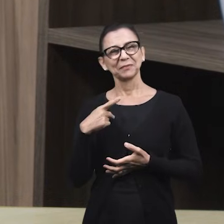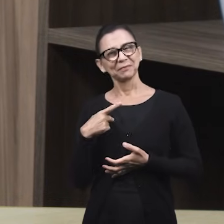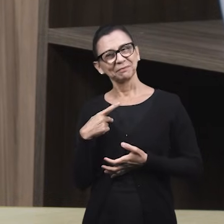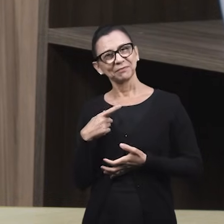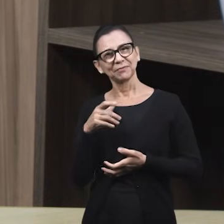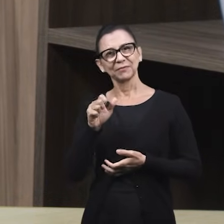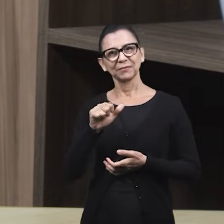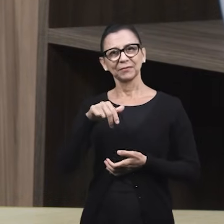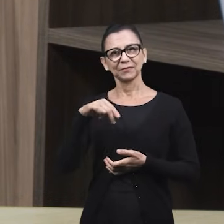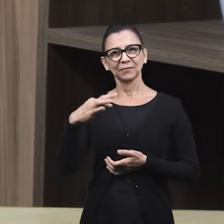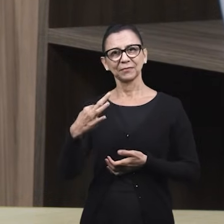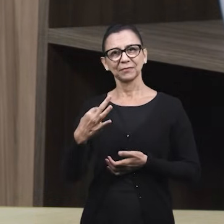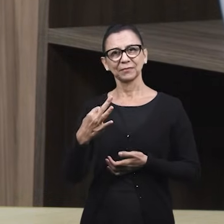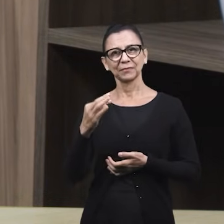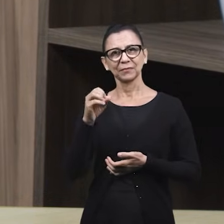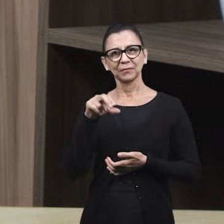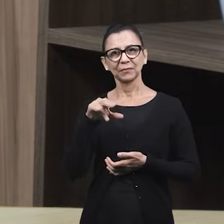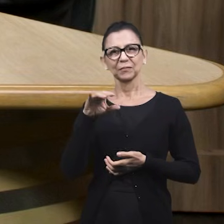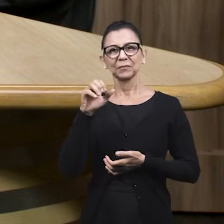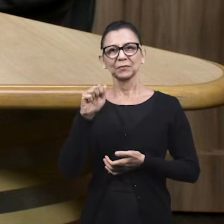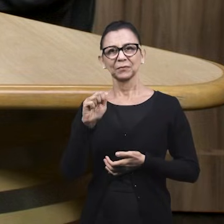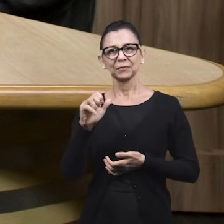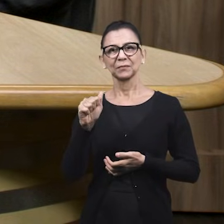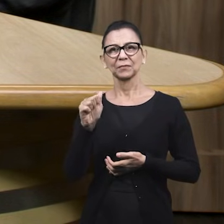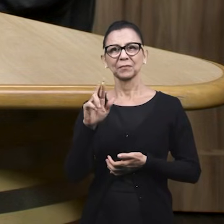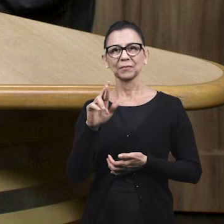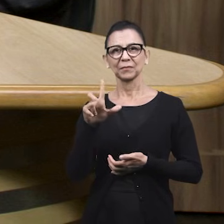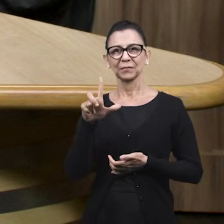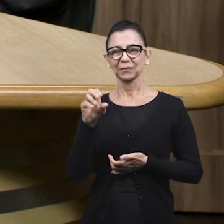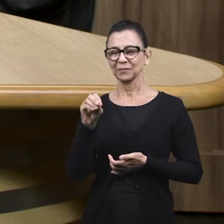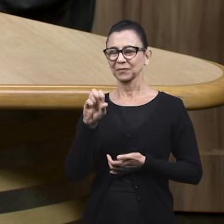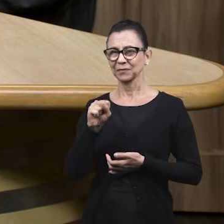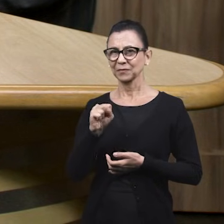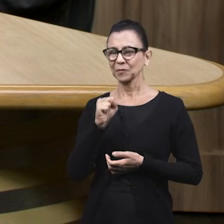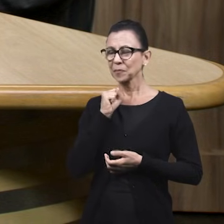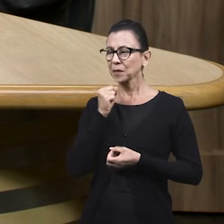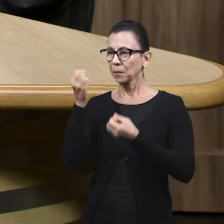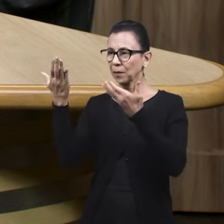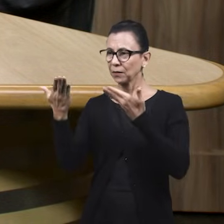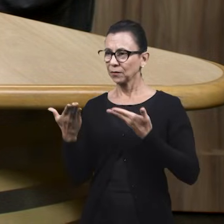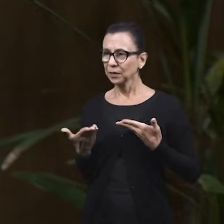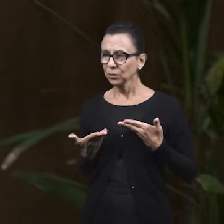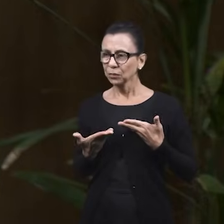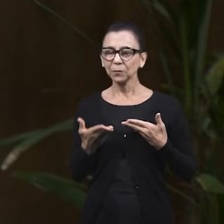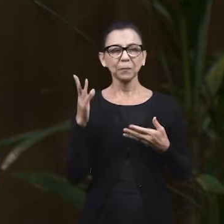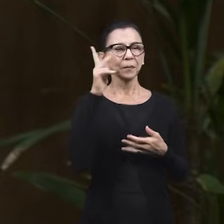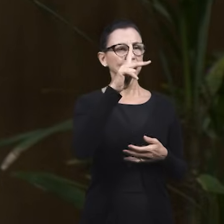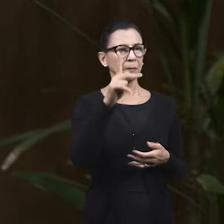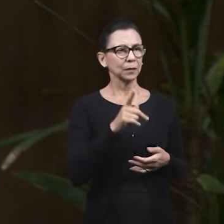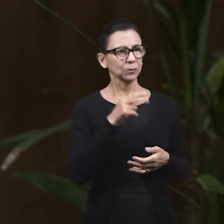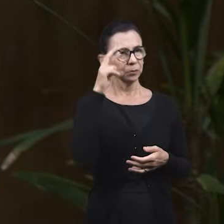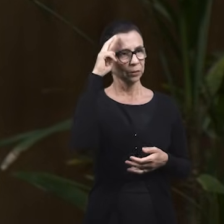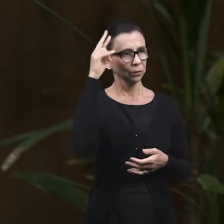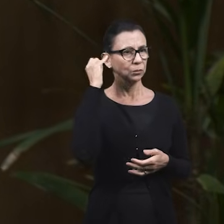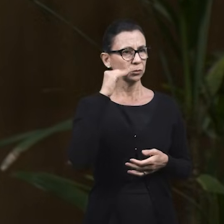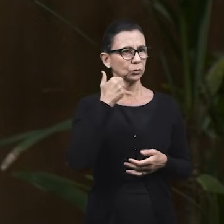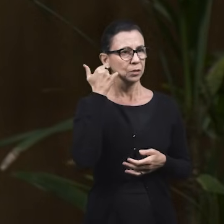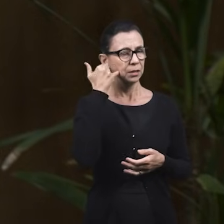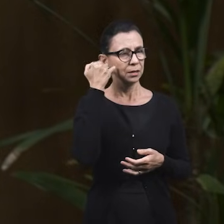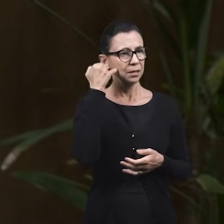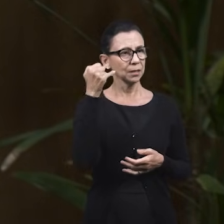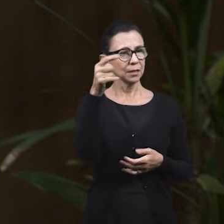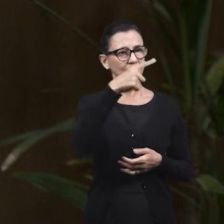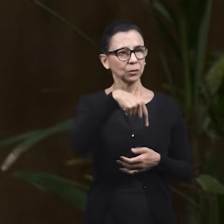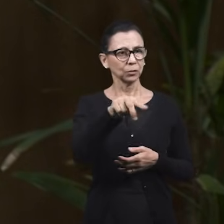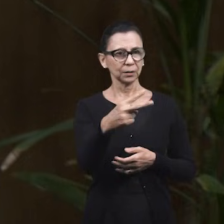do querido pastor Antônio Carlos Oliveira. Antônio Carlos, paz do Senhor, seja bem-vindo. Paz do Senhor, pastor Josias, e a paz do Senhor aos irmãos que acompanham